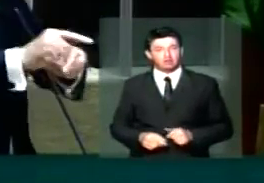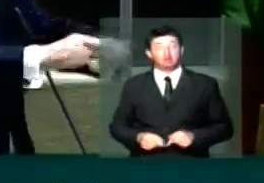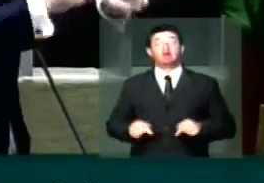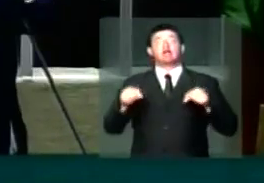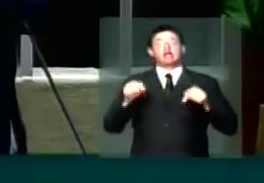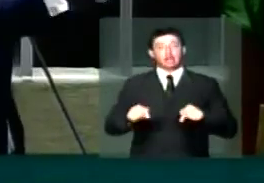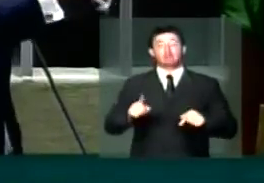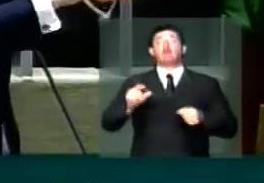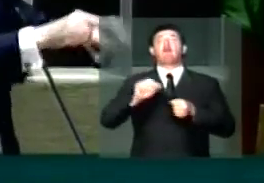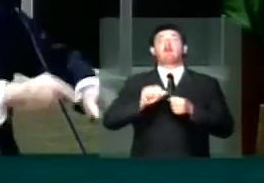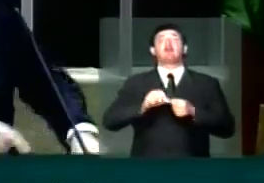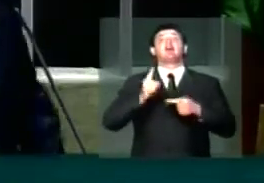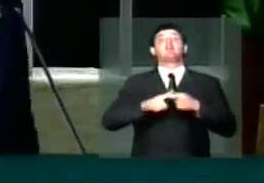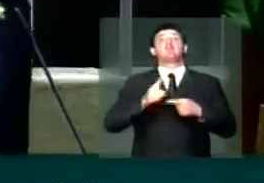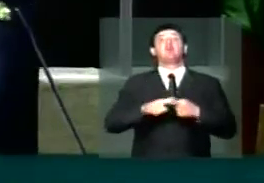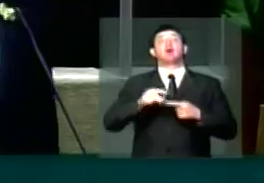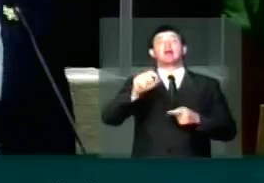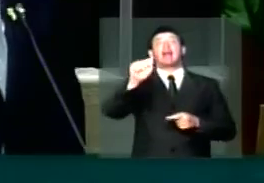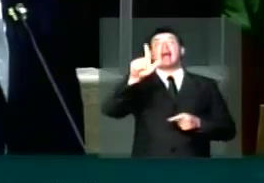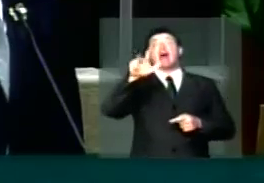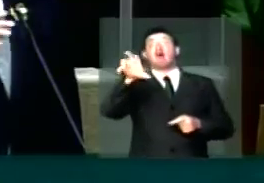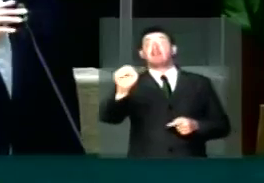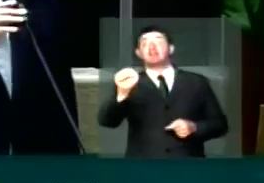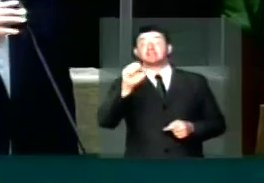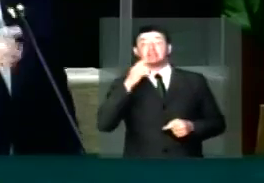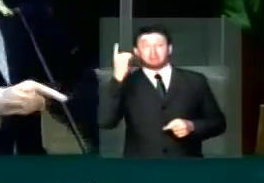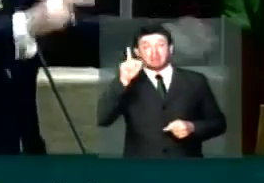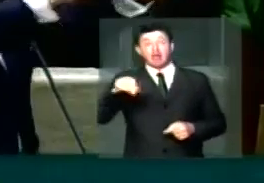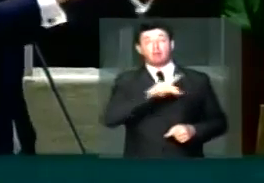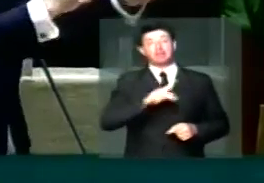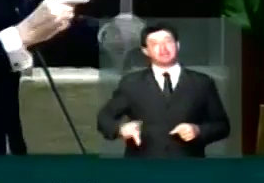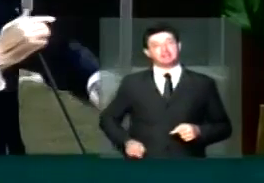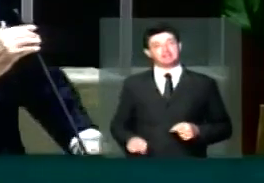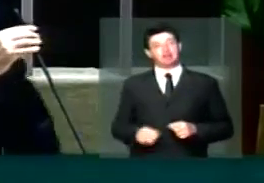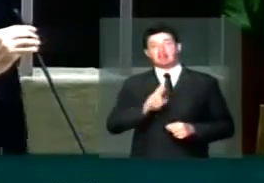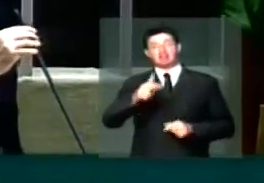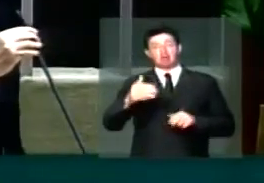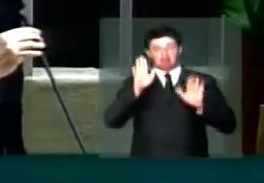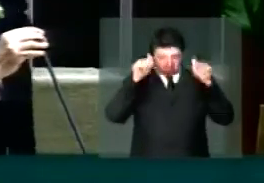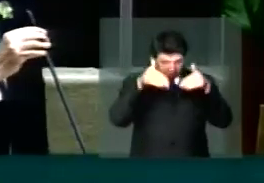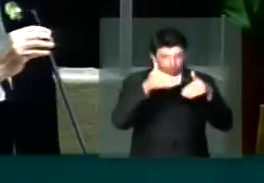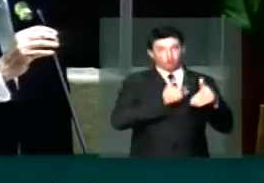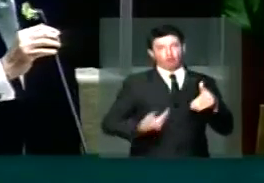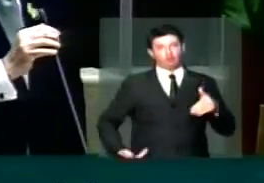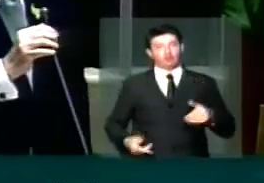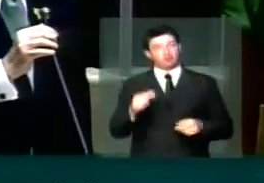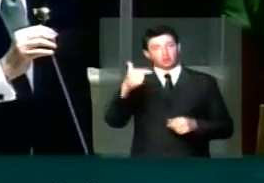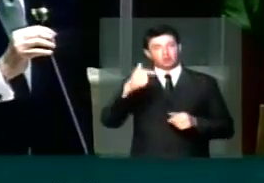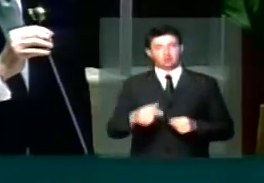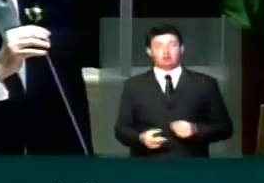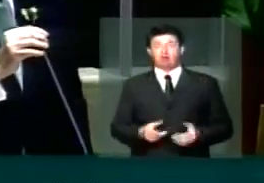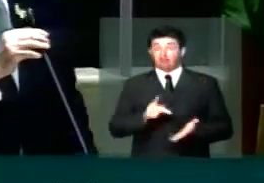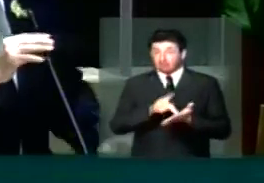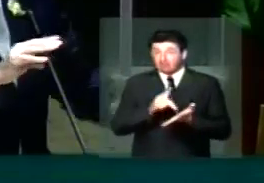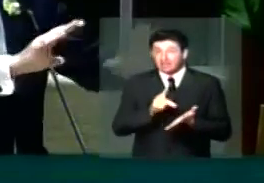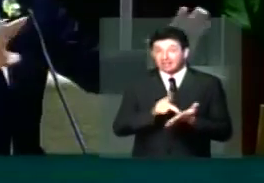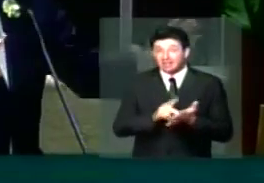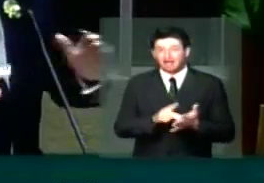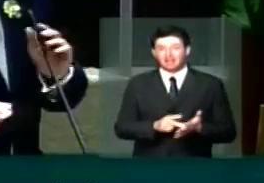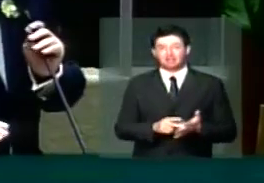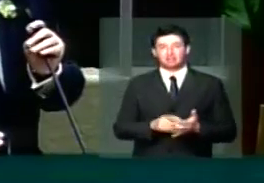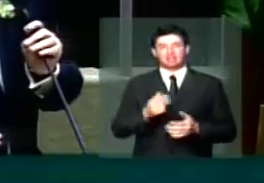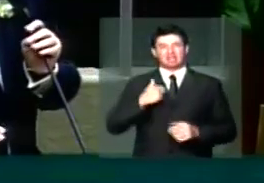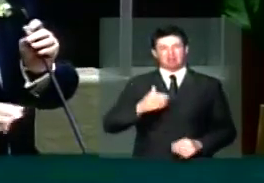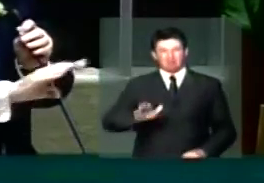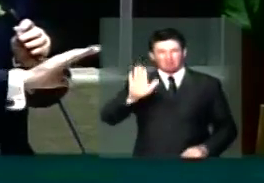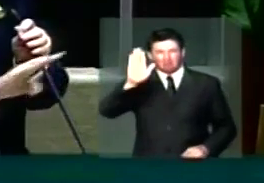Isso foi feito porque tinha Henrique Alves na presidência dessa casa, e não era submisso ao governo. A verdade é o seguinte, eu